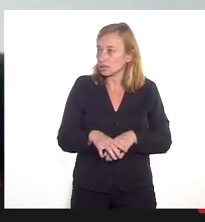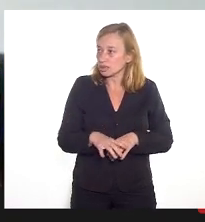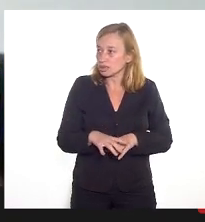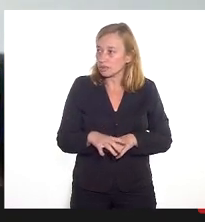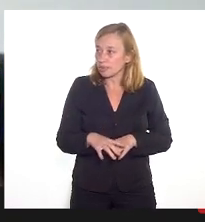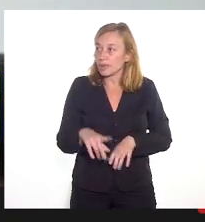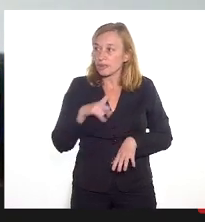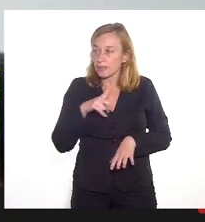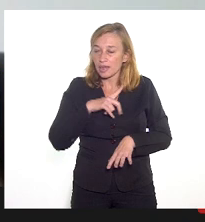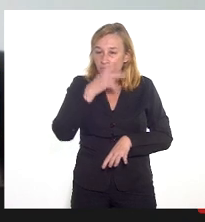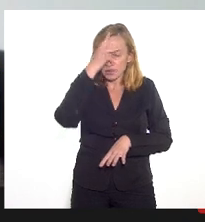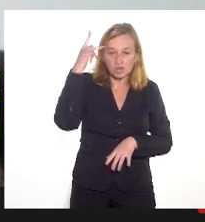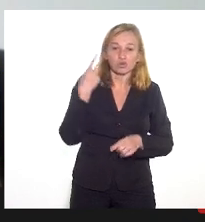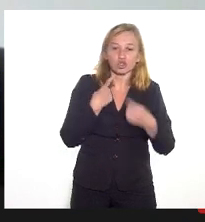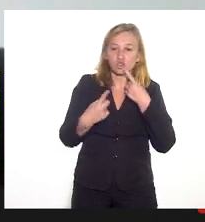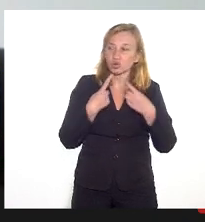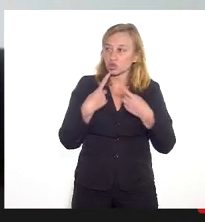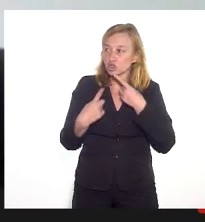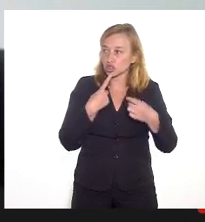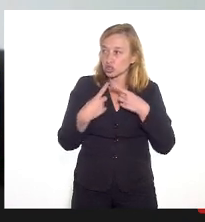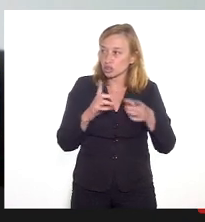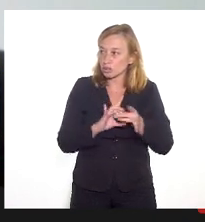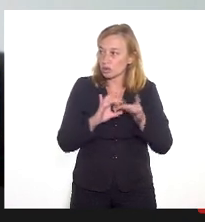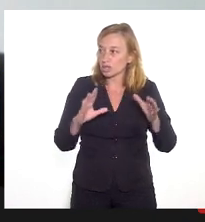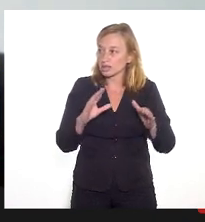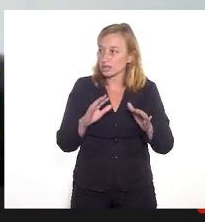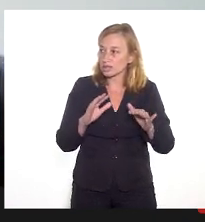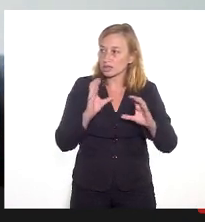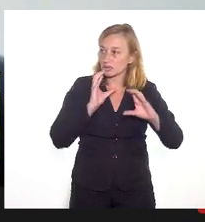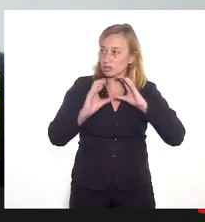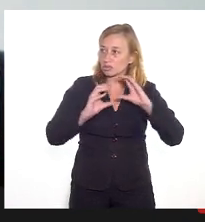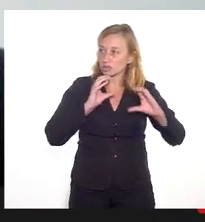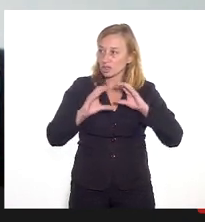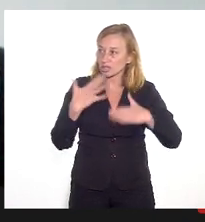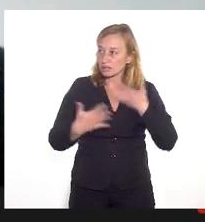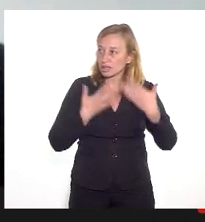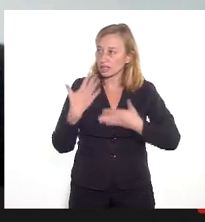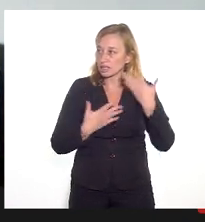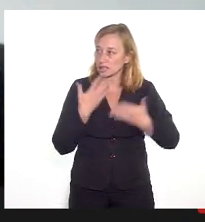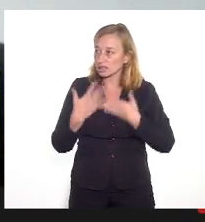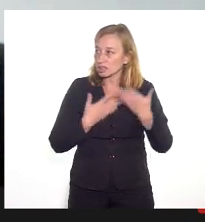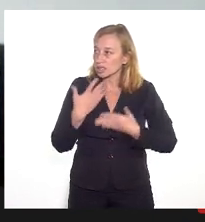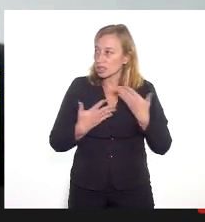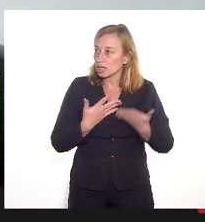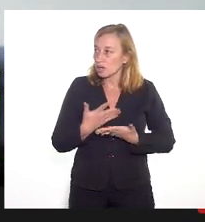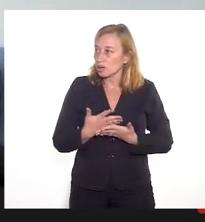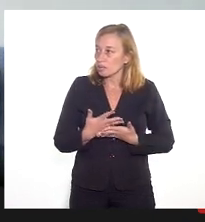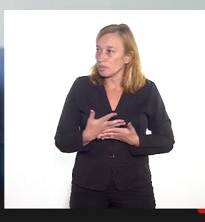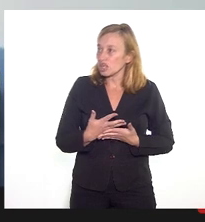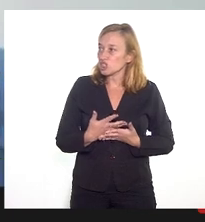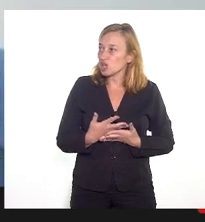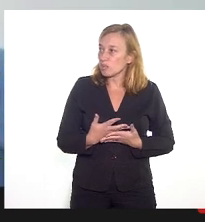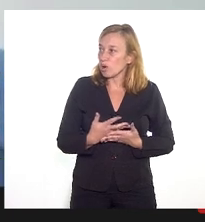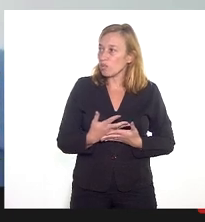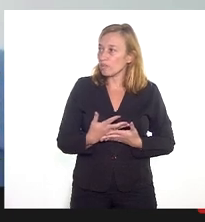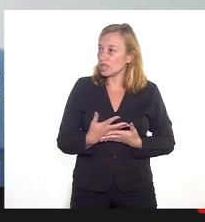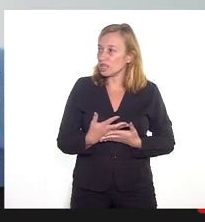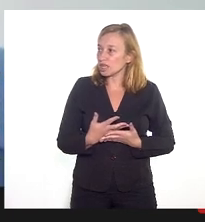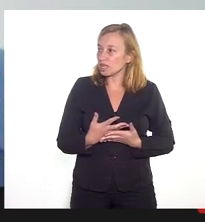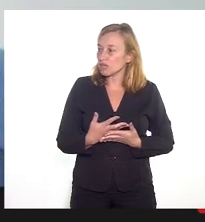mas tem gente ainda discutindo a democratização da mídia, que alegria, porque bom, eu estou